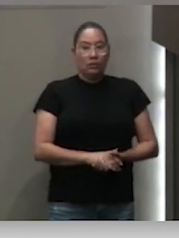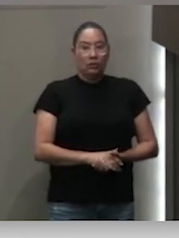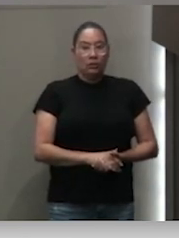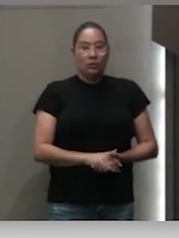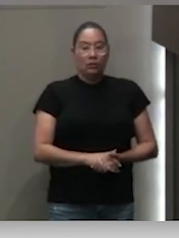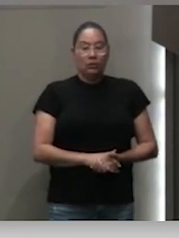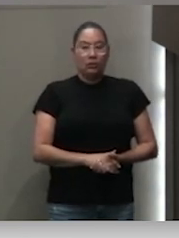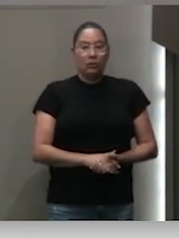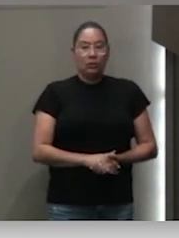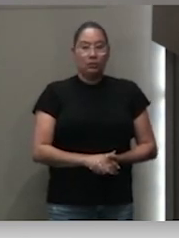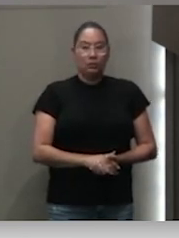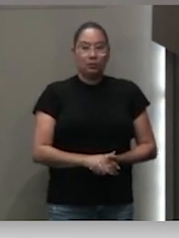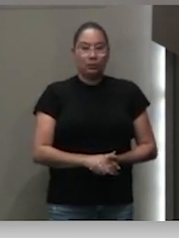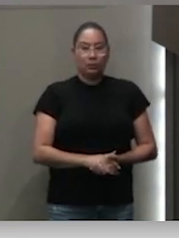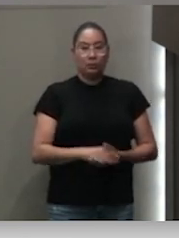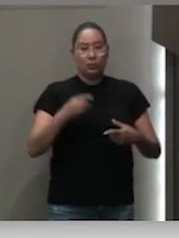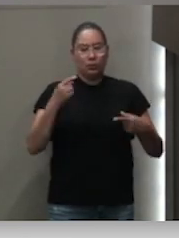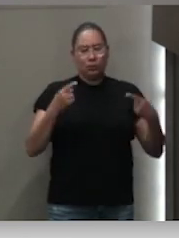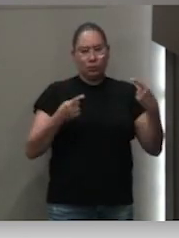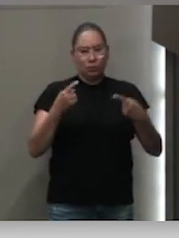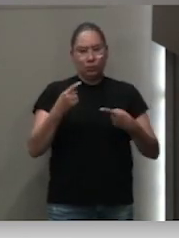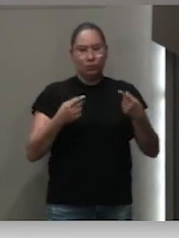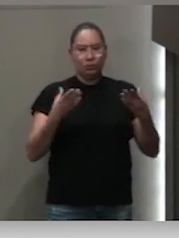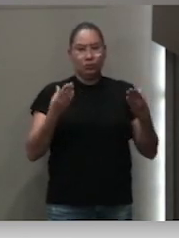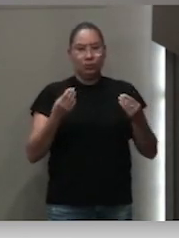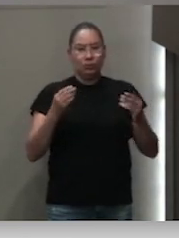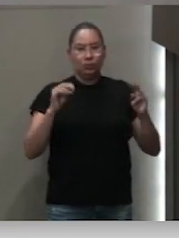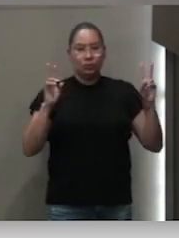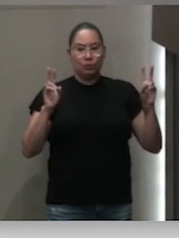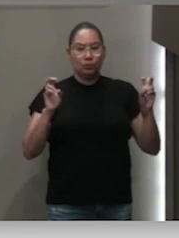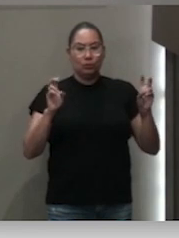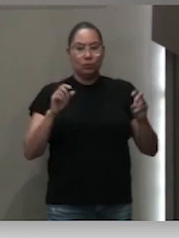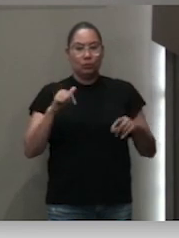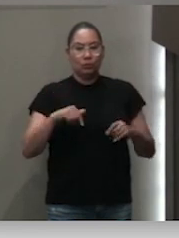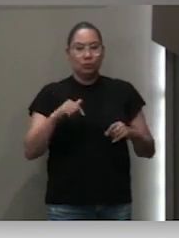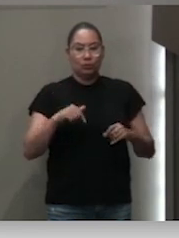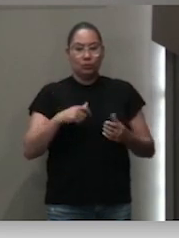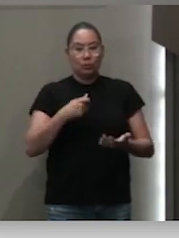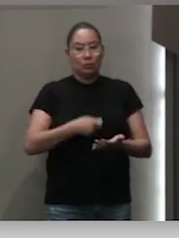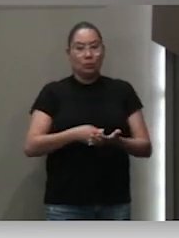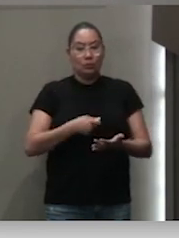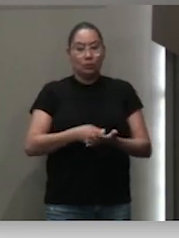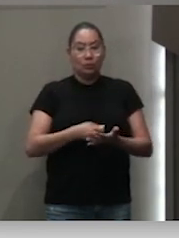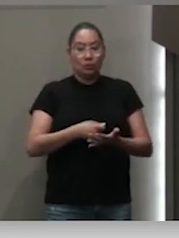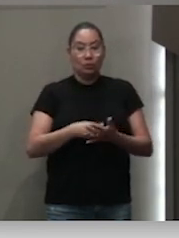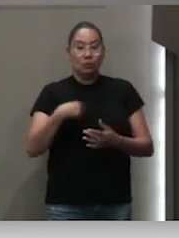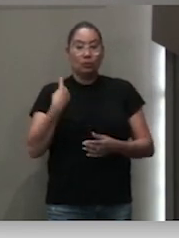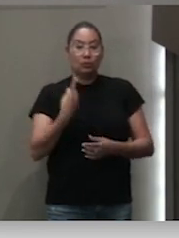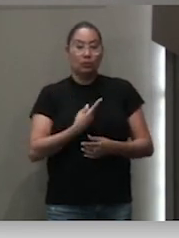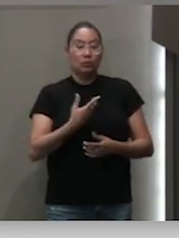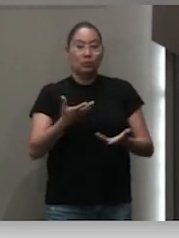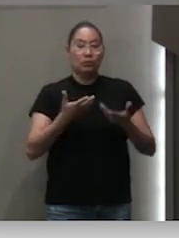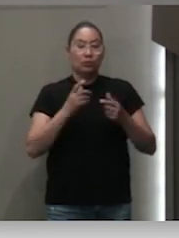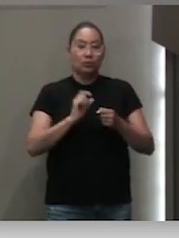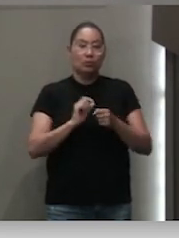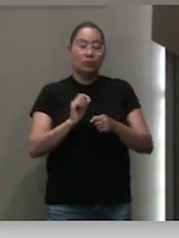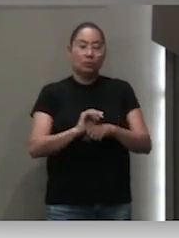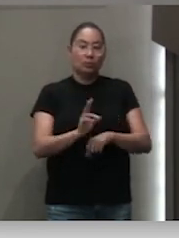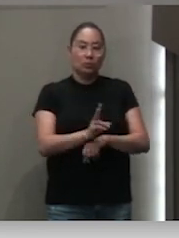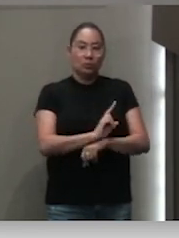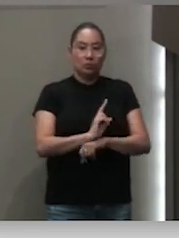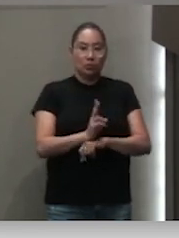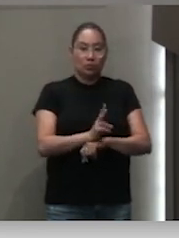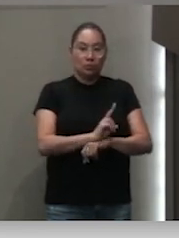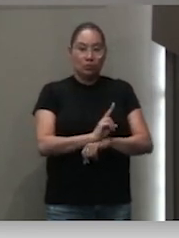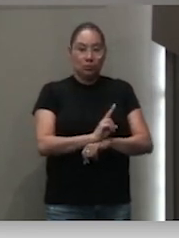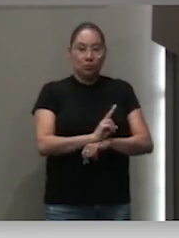um dos temas que eu discuti bastante aqui e que diz respeito à obrigação que nós Assumimos de fazer fiscalização foi a